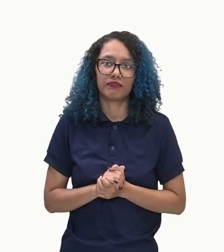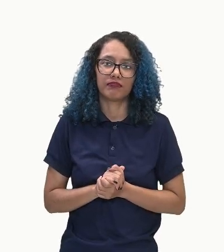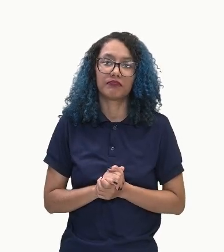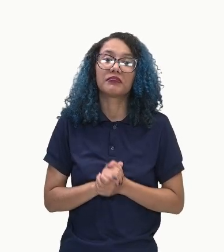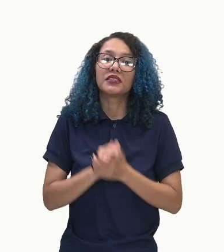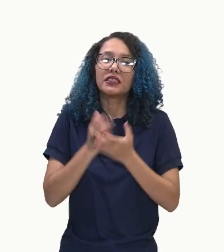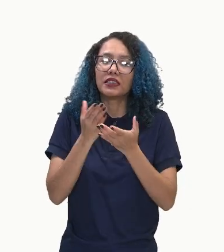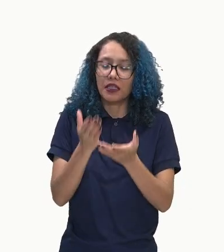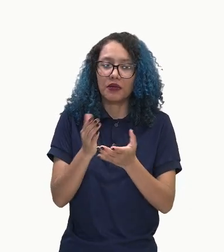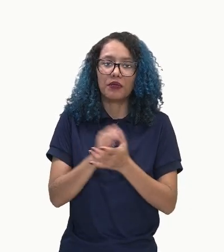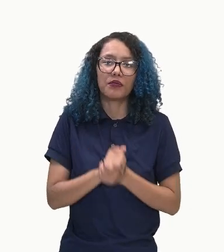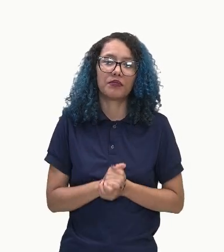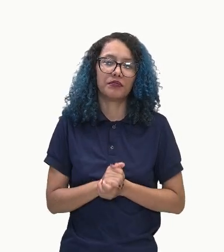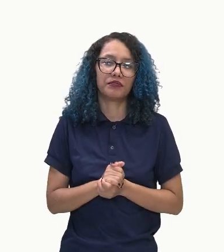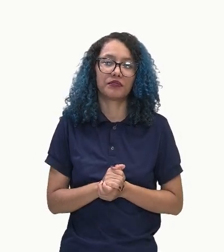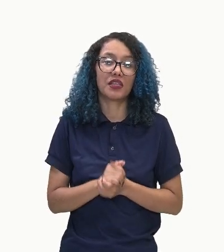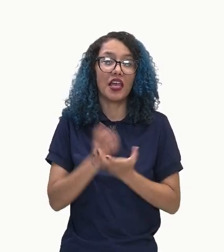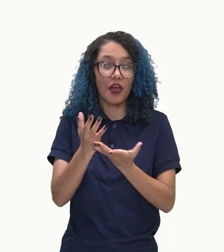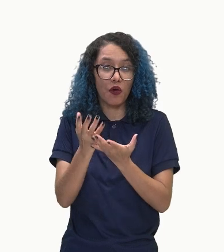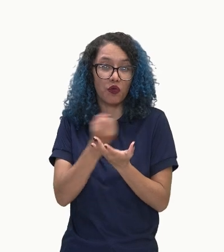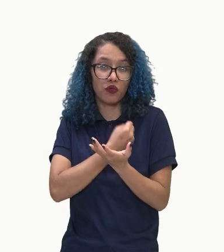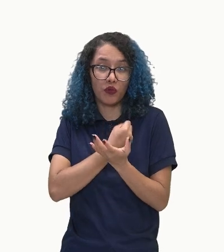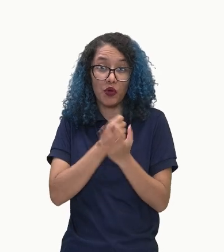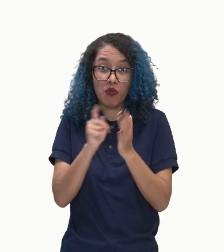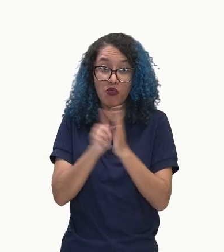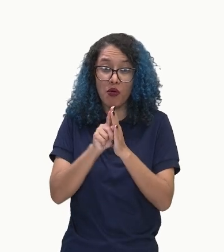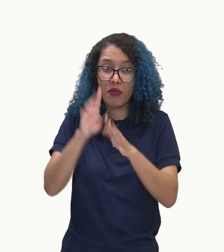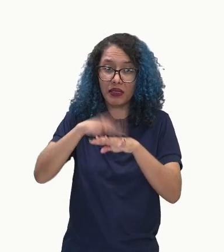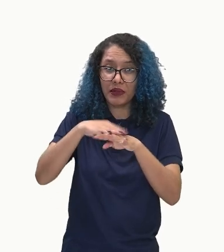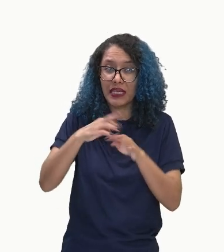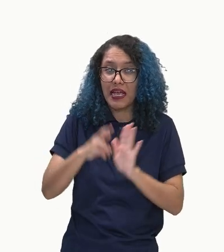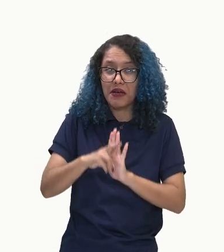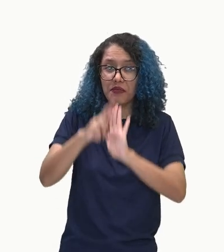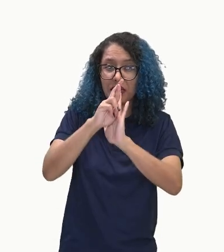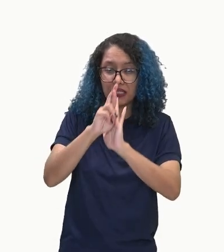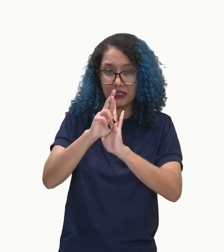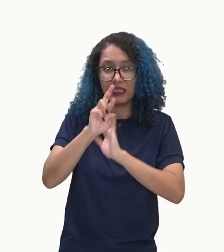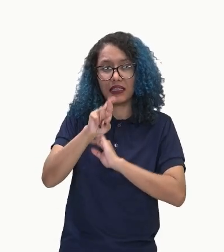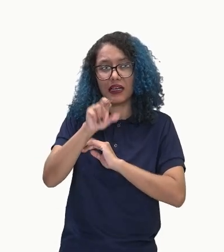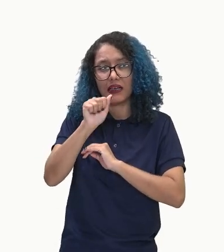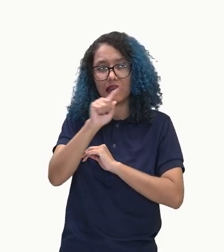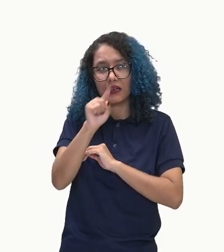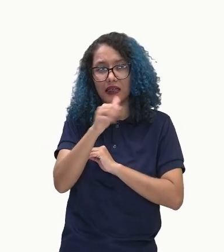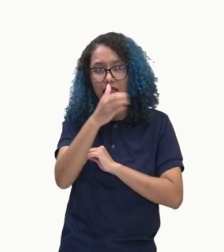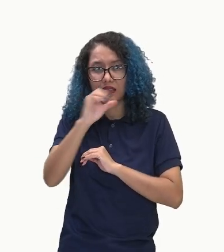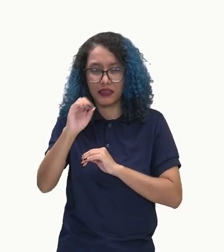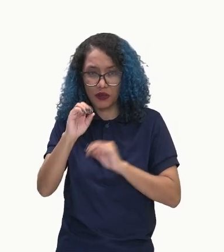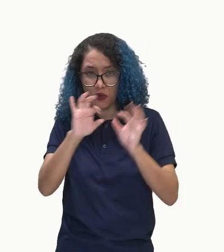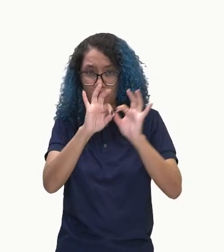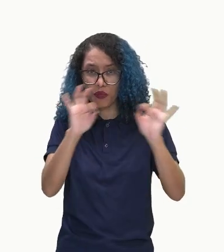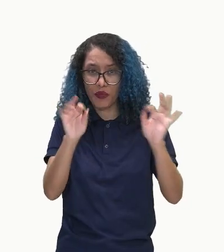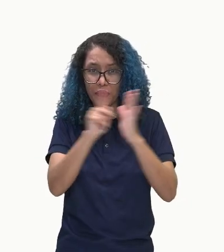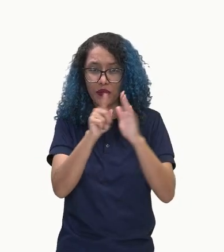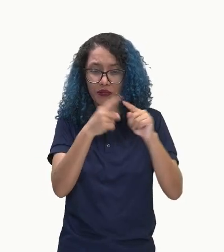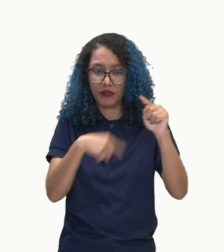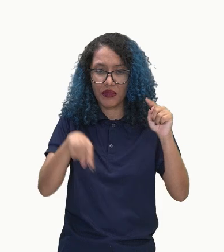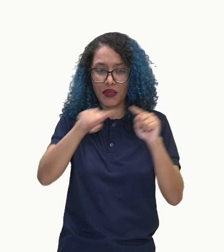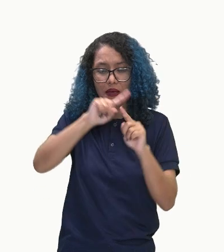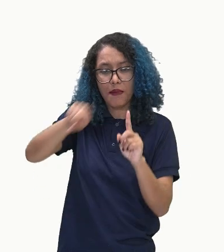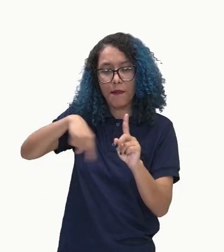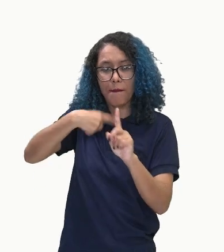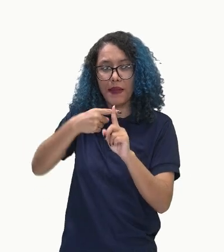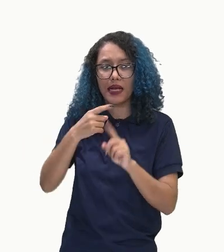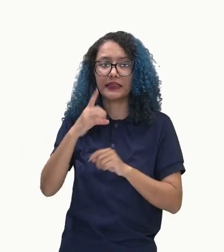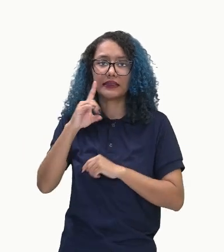constante matemática que representa a razão entre o comprimento de uma circunferência e o seu diâmetro, tá